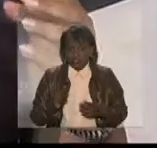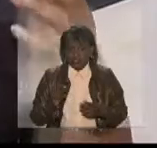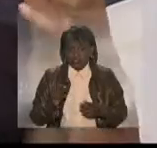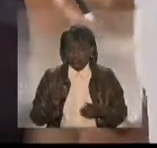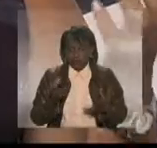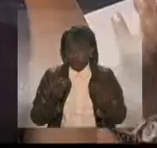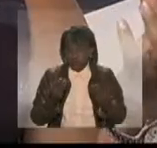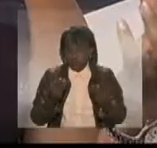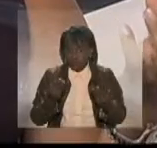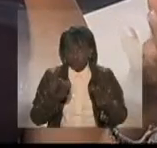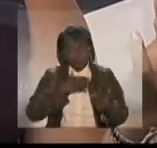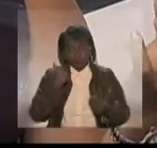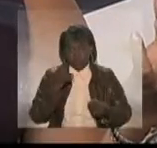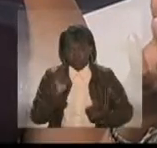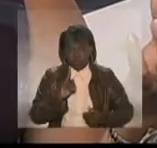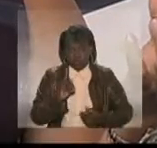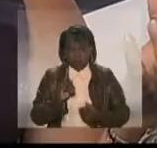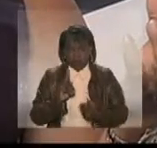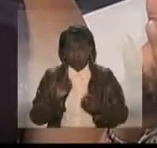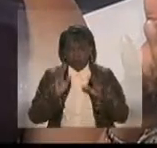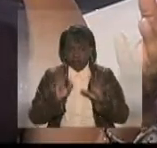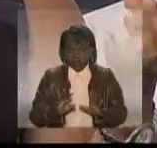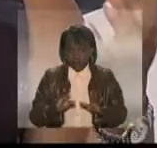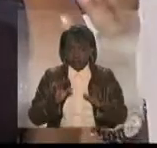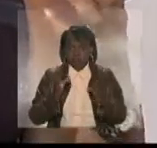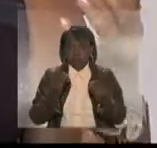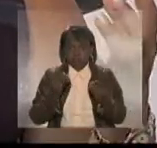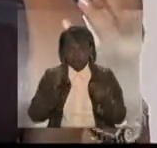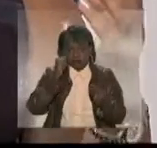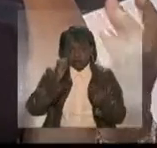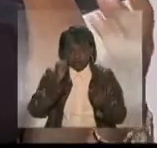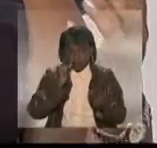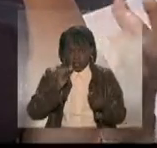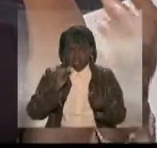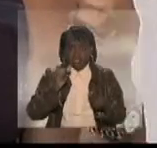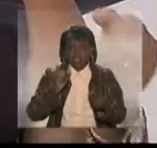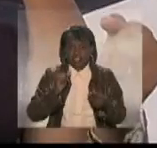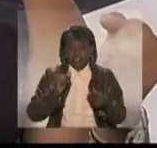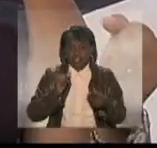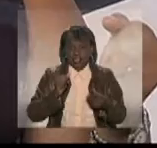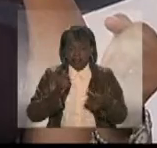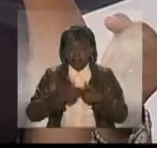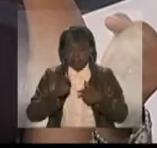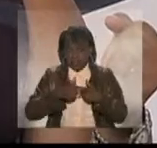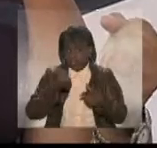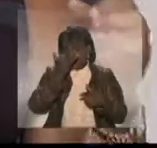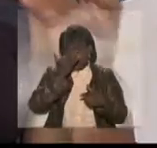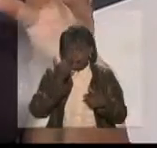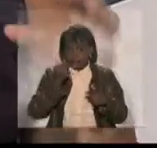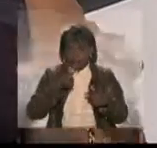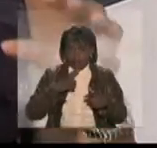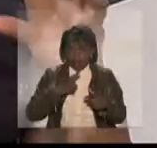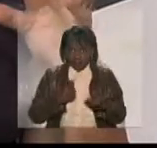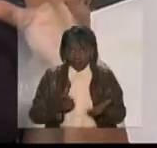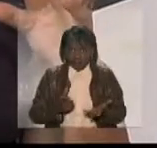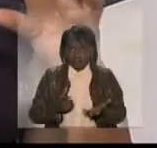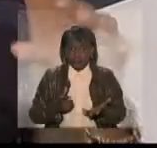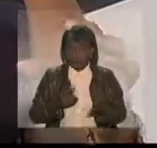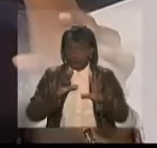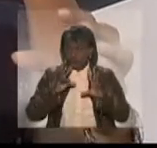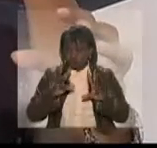não são muitas que chegam a óbito, mas muitas mulheres ficam com sequelas. Todo